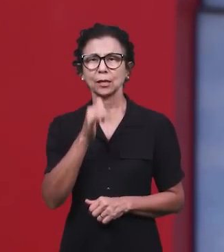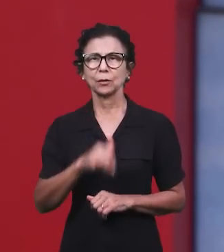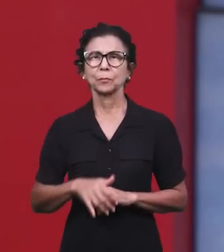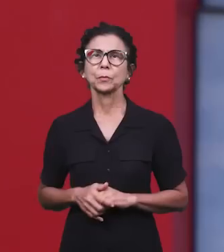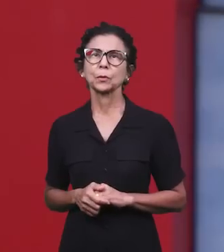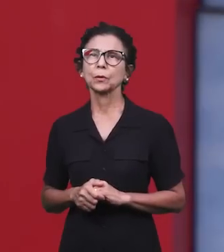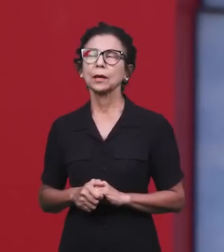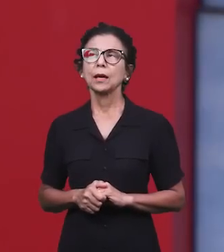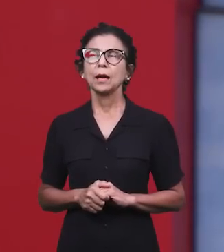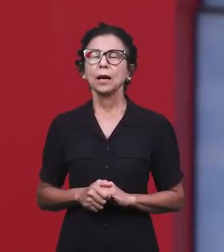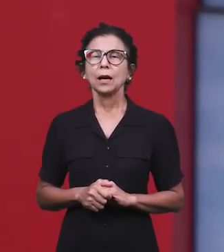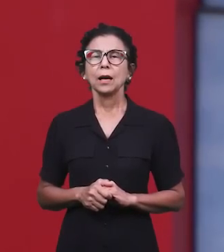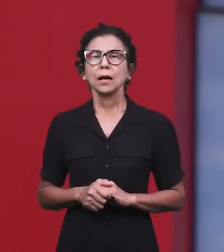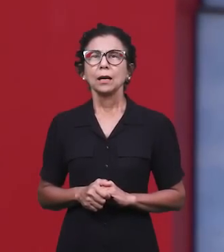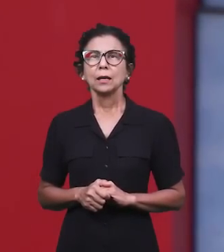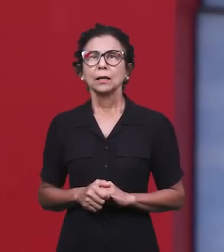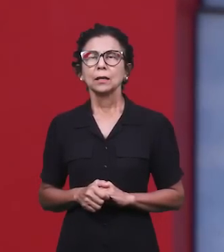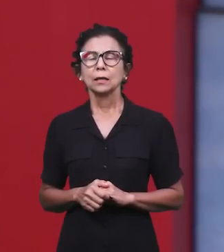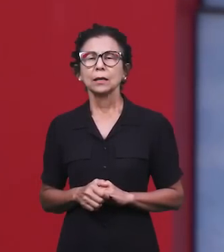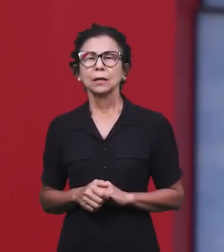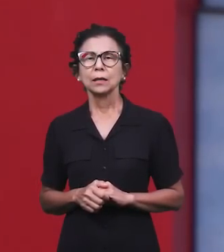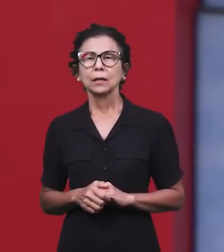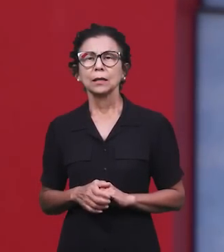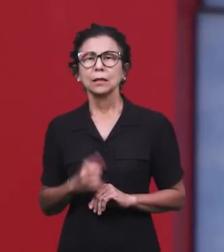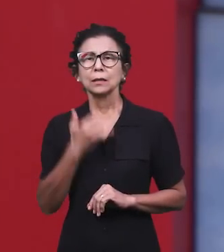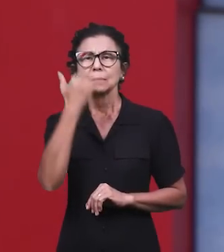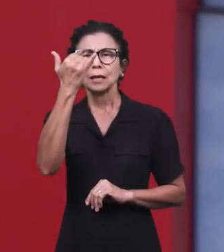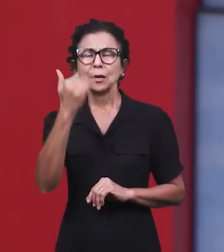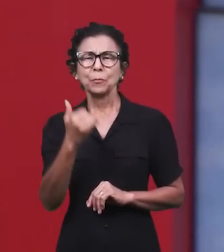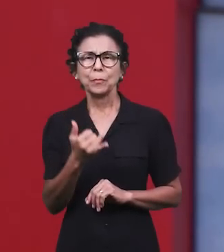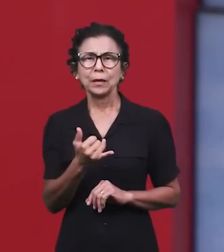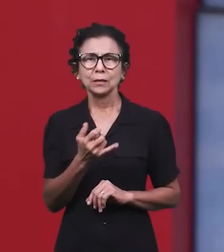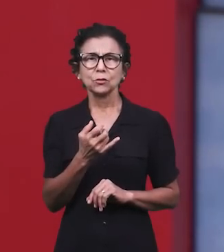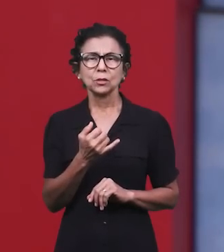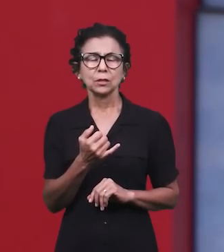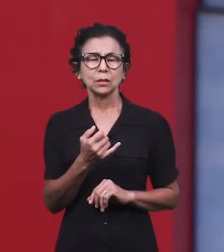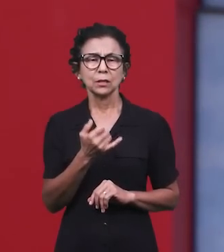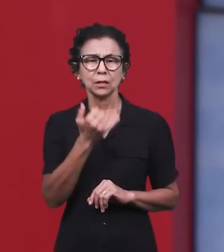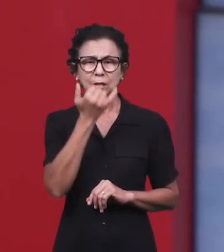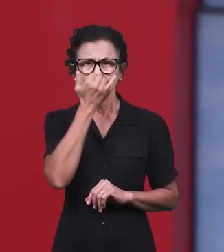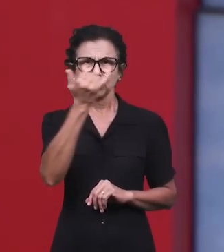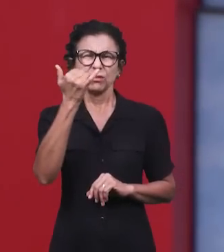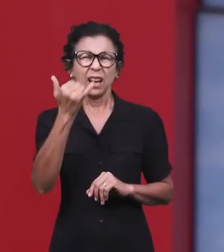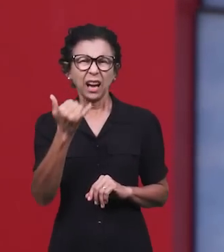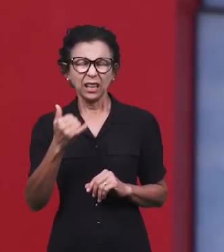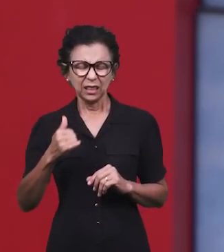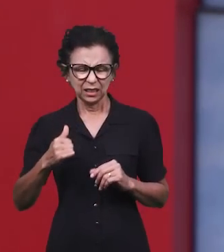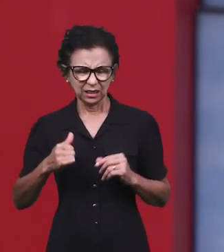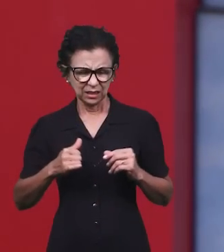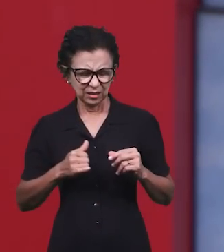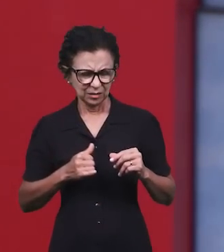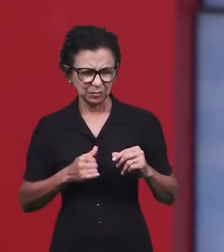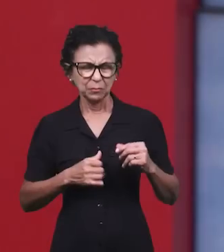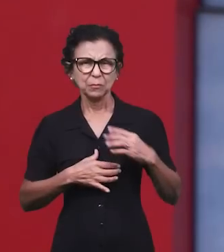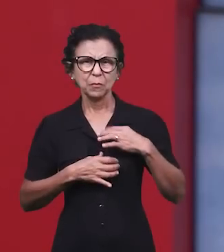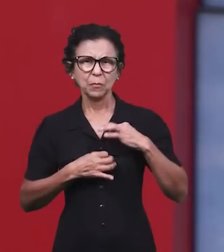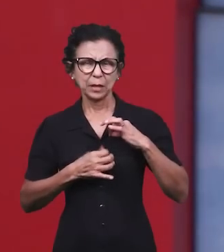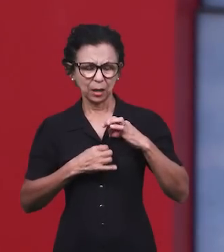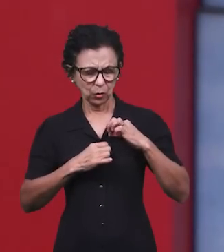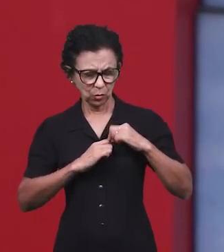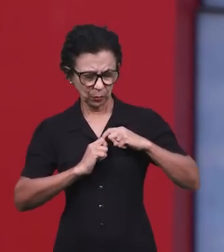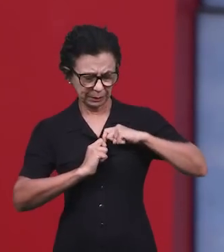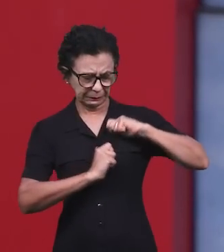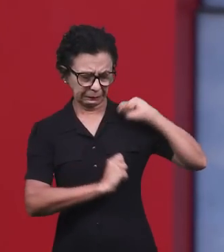uma imprudência, e você rasgou um pedaço das suas vestes. A carne vai aparecer. É uma brecha que abriu, vai te